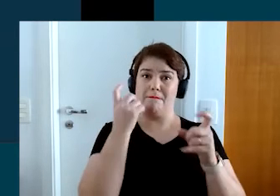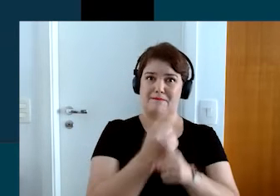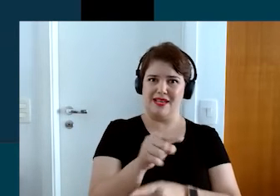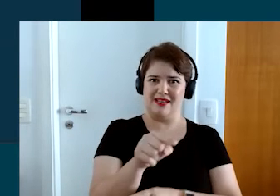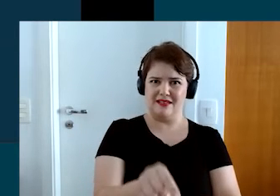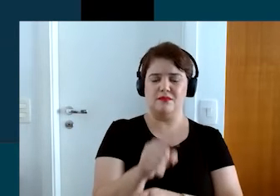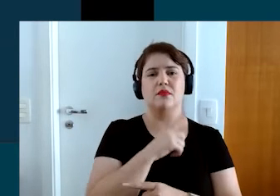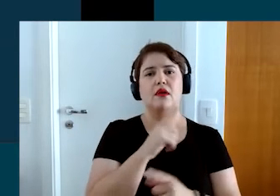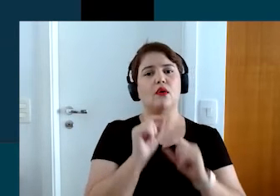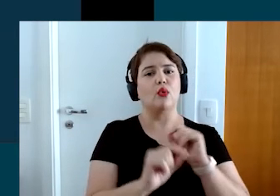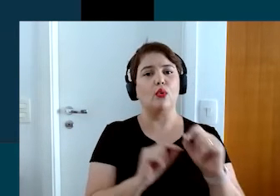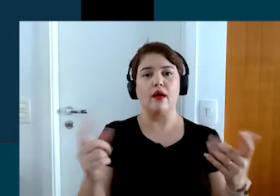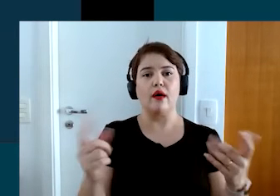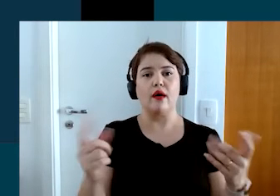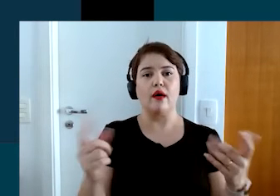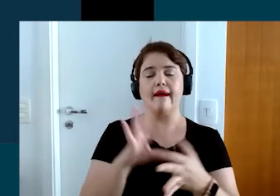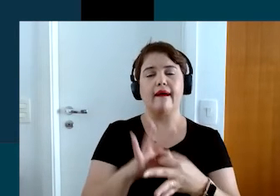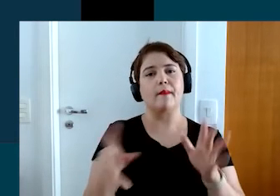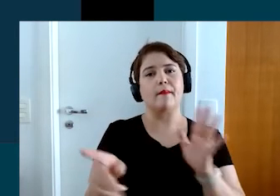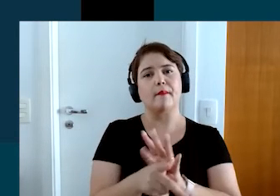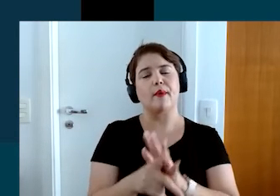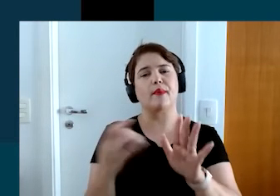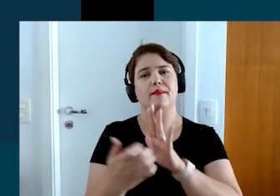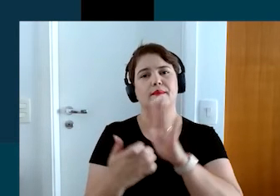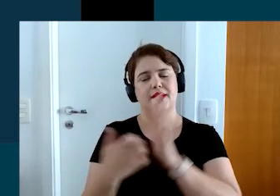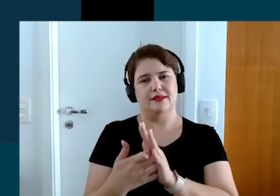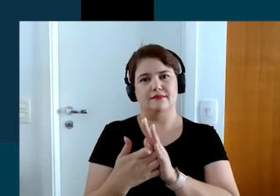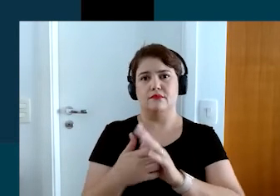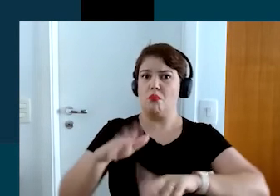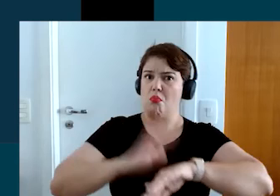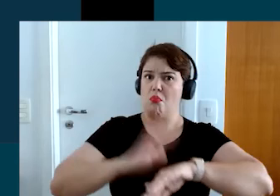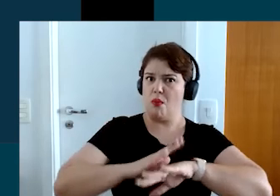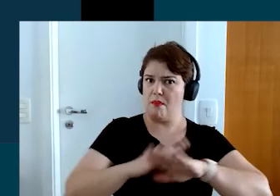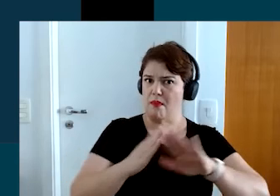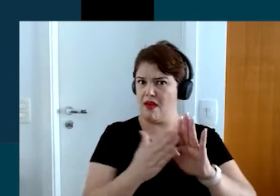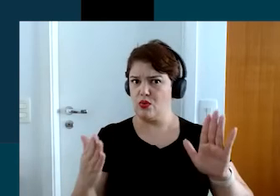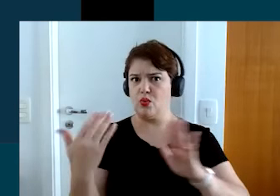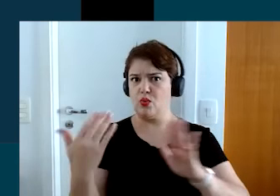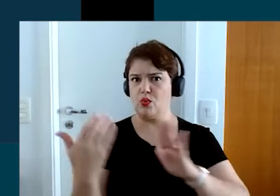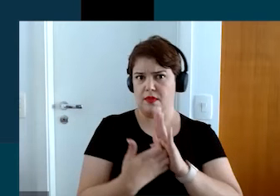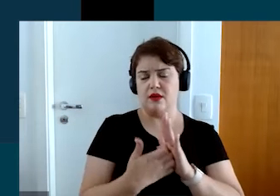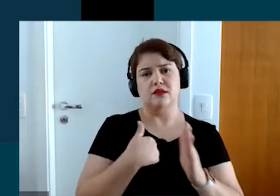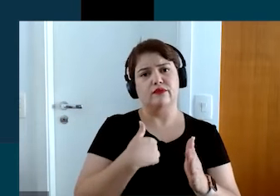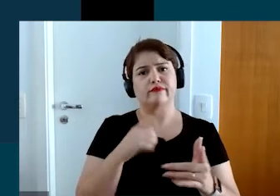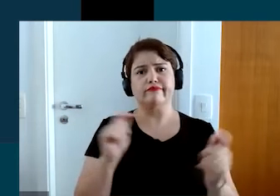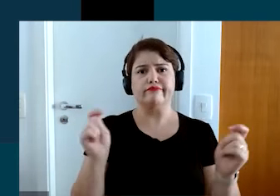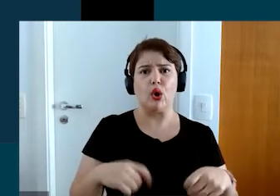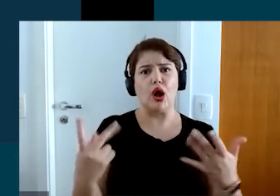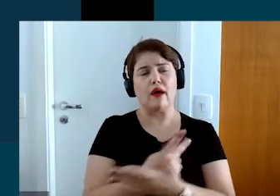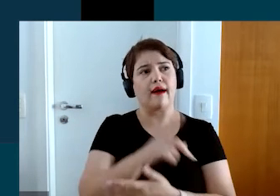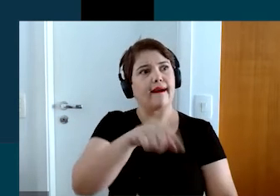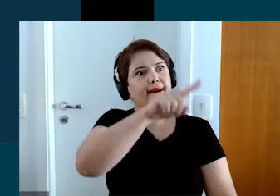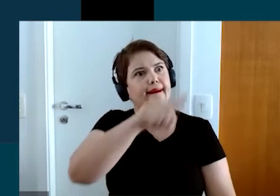ela indicava um risco muito grande para a empresa. Em algum momento nessa projeção no tempo, a tendência de taxa de cancelamento